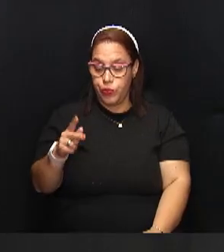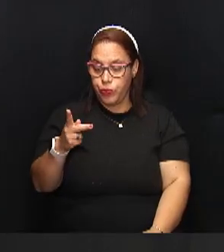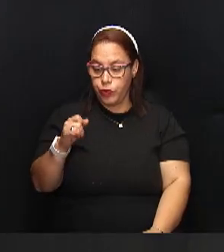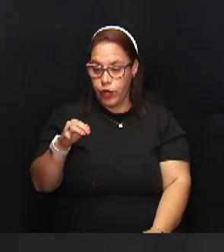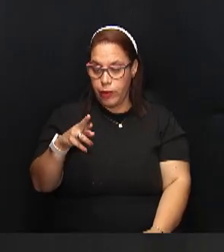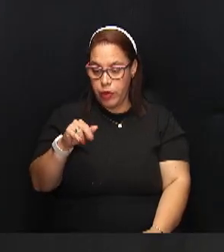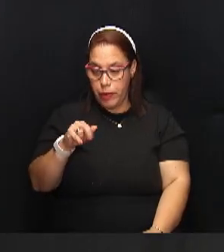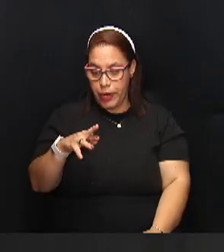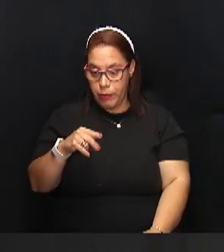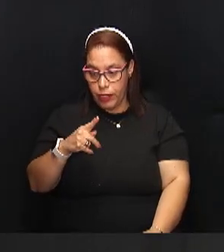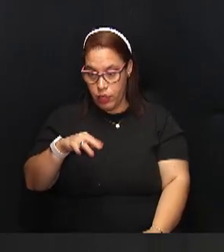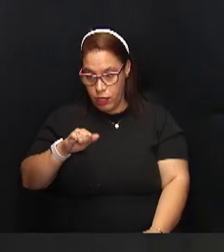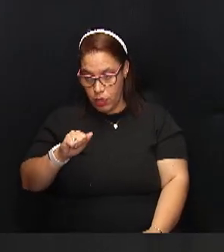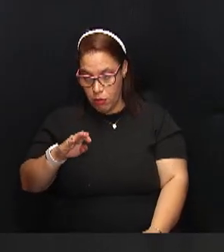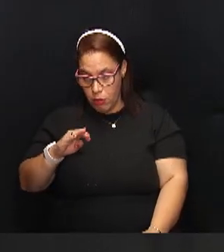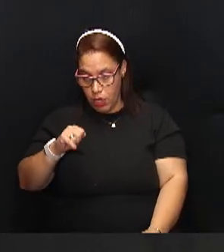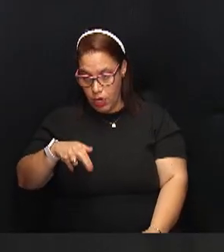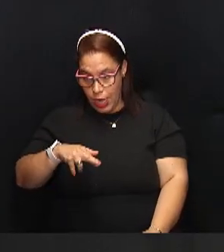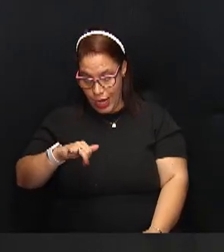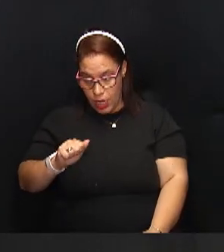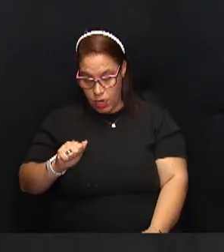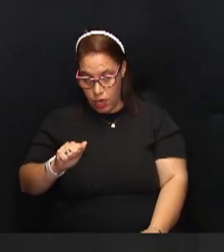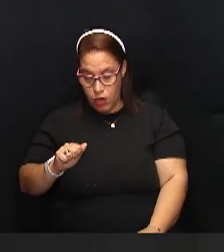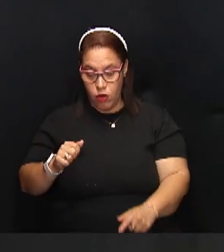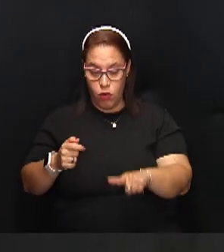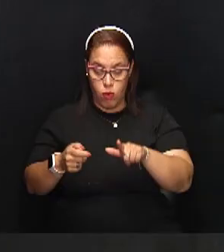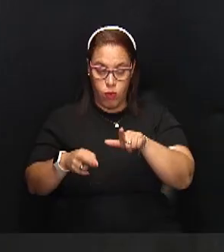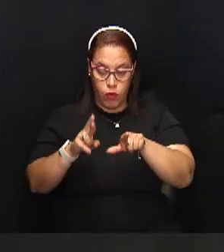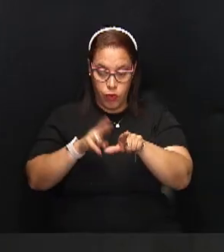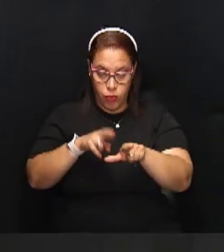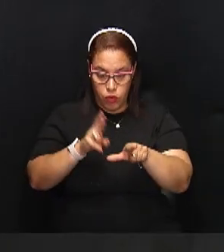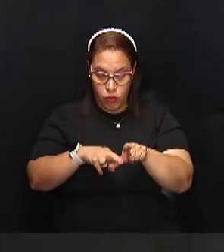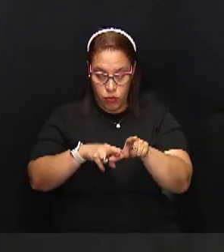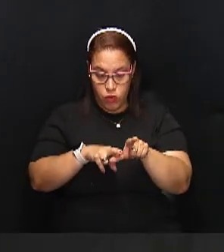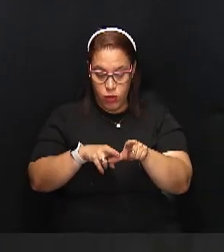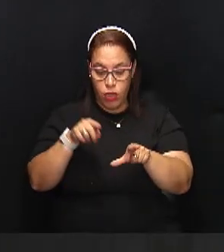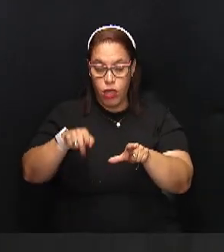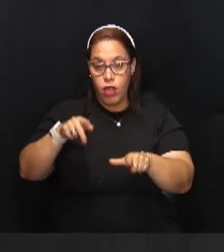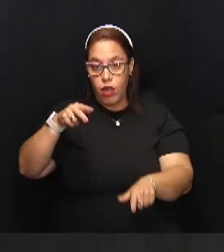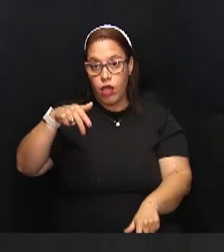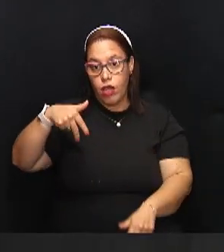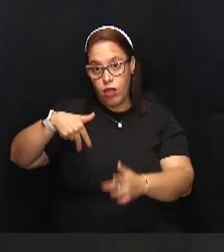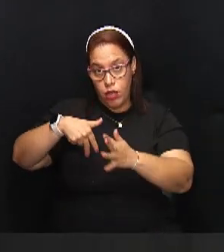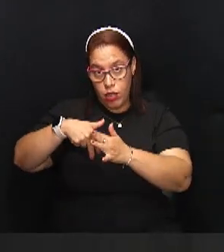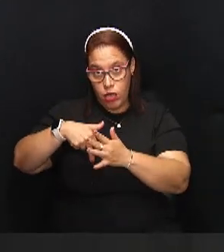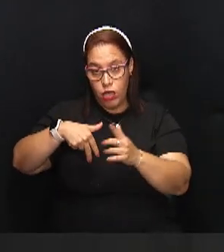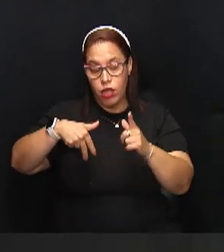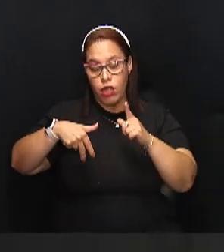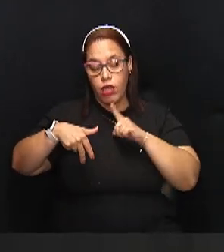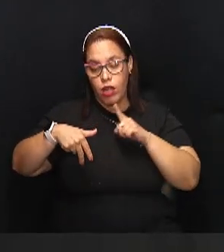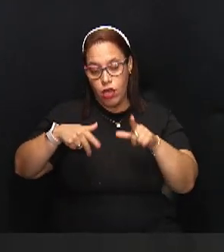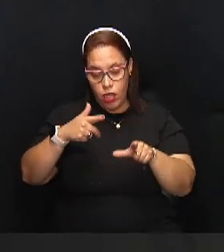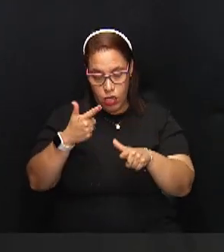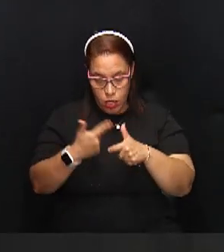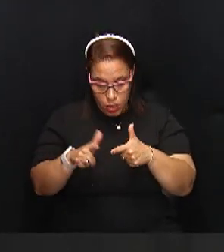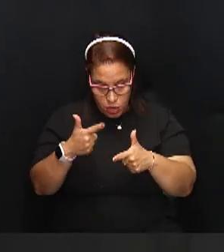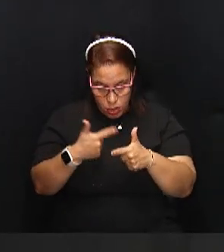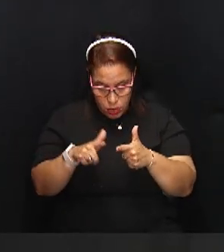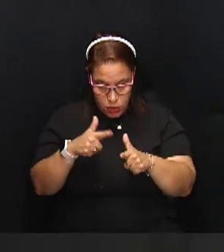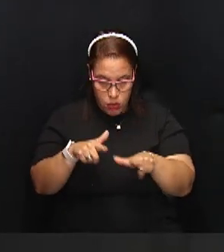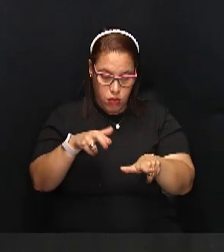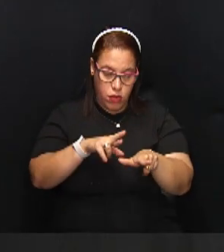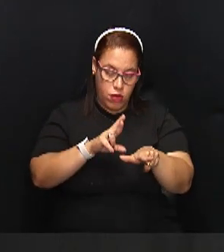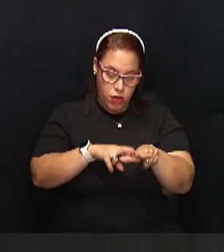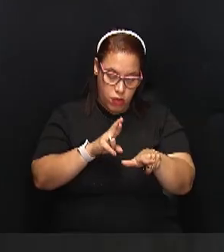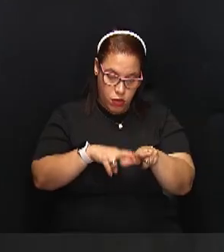hiperplasias benignas de próstata. Então, aquele paciente que tem lá um problema na próstata, né, às vezes pacientes